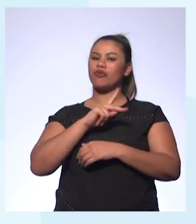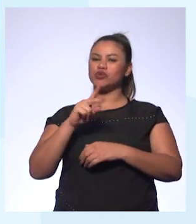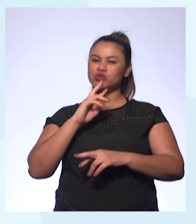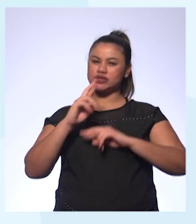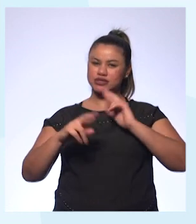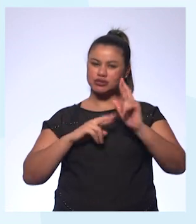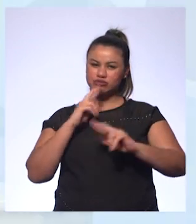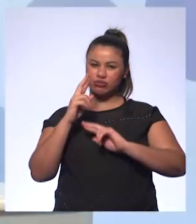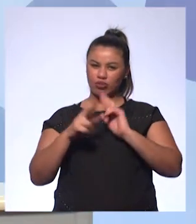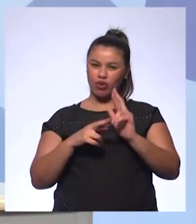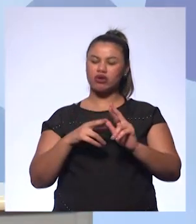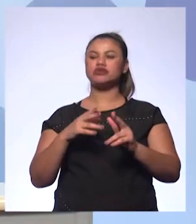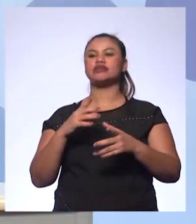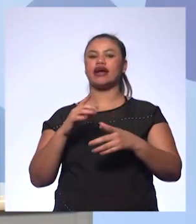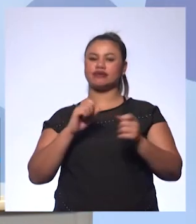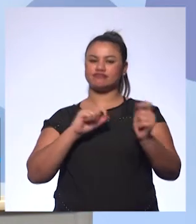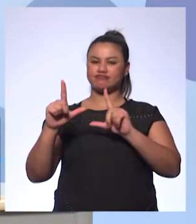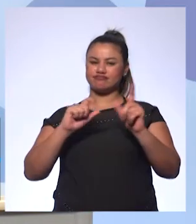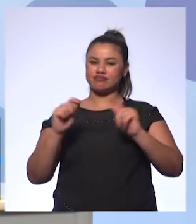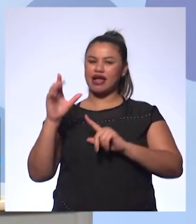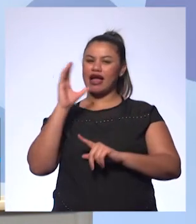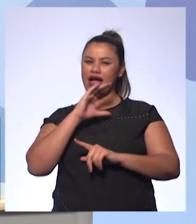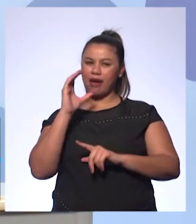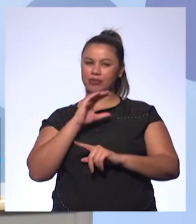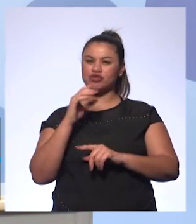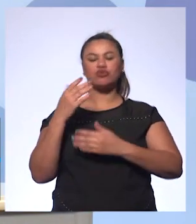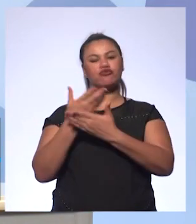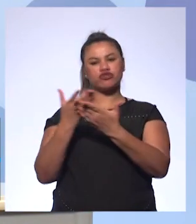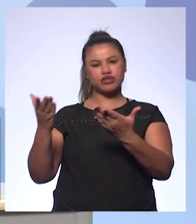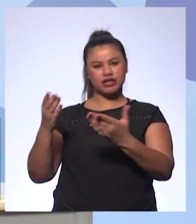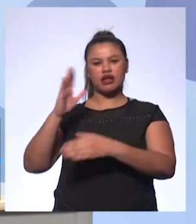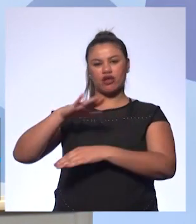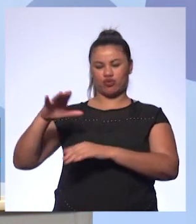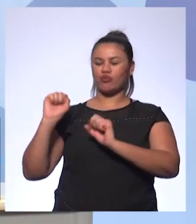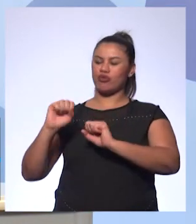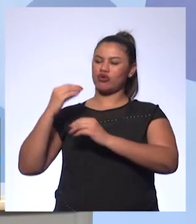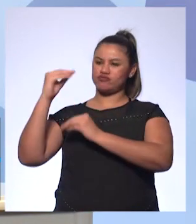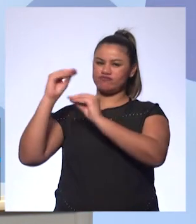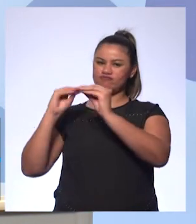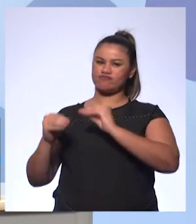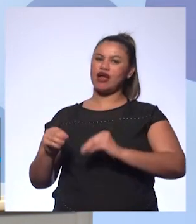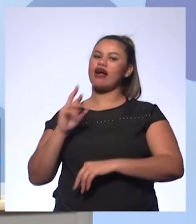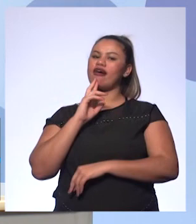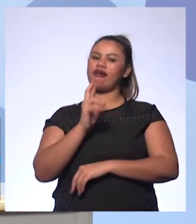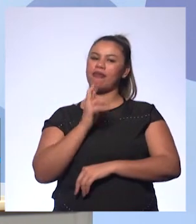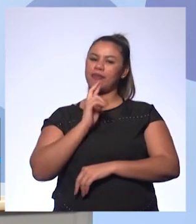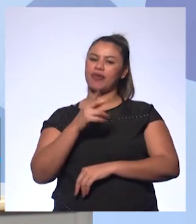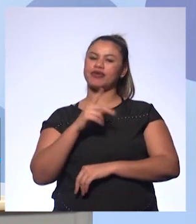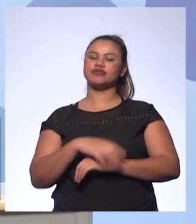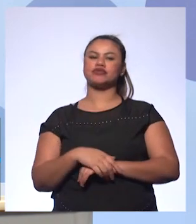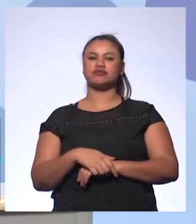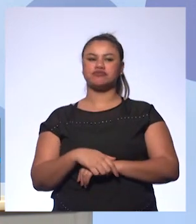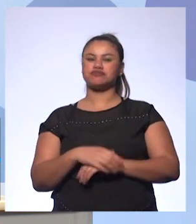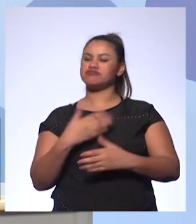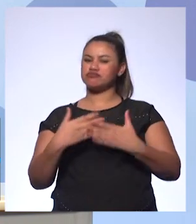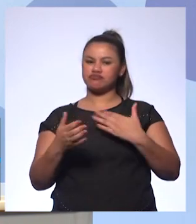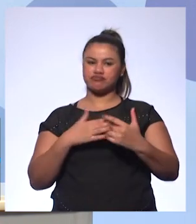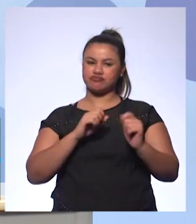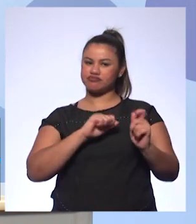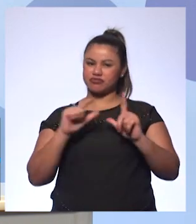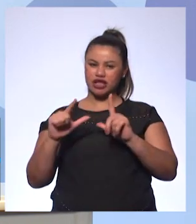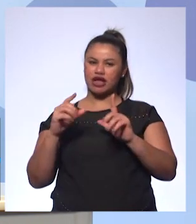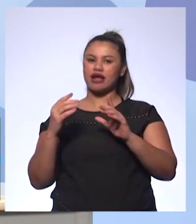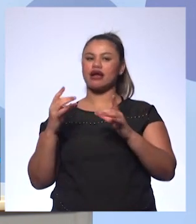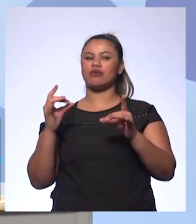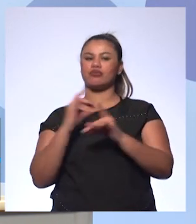mas você pode colocar Eddy você vai colocando as respostas mesmo depois dos slides saído da